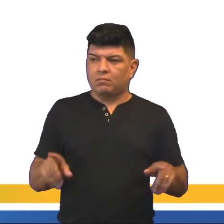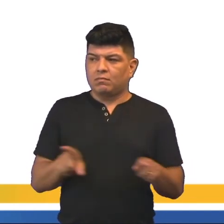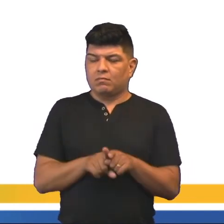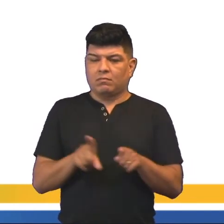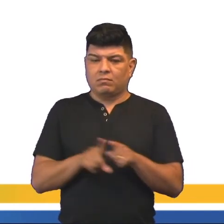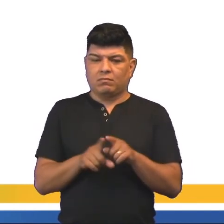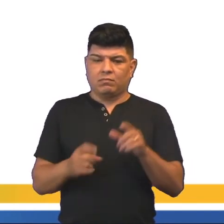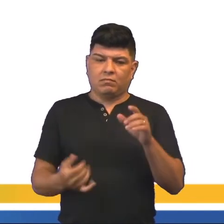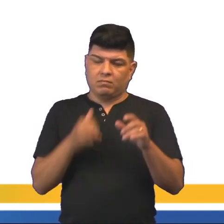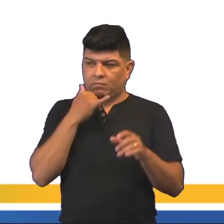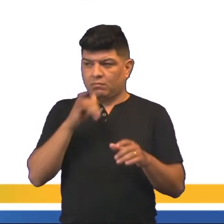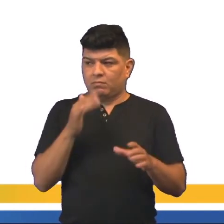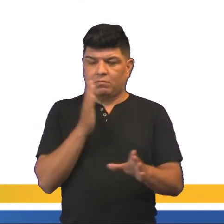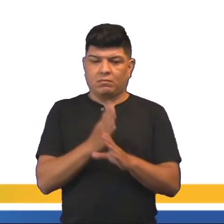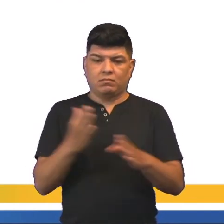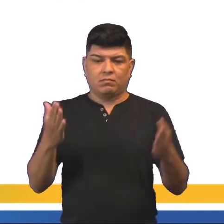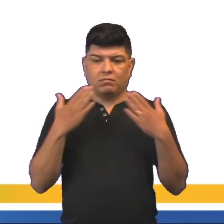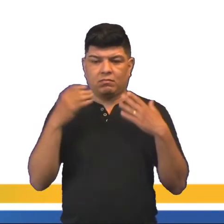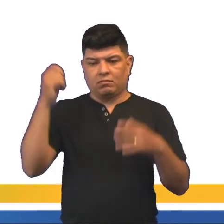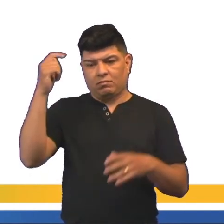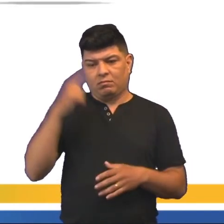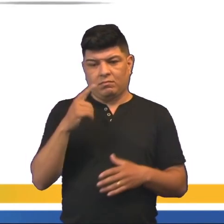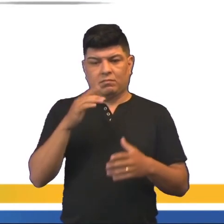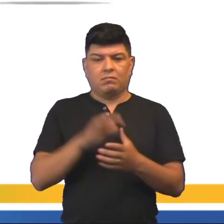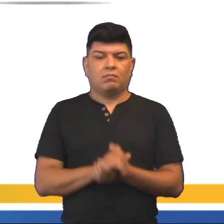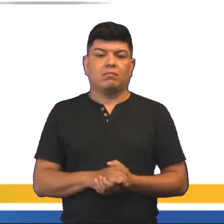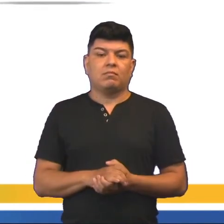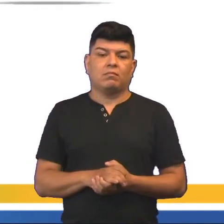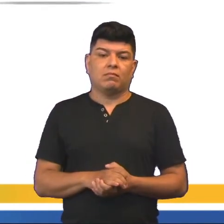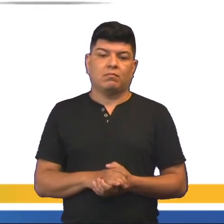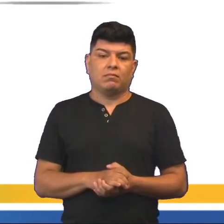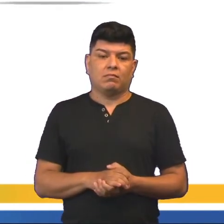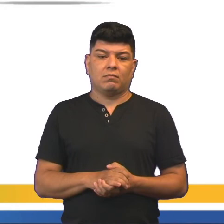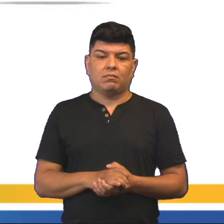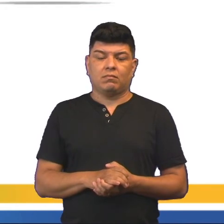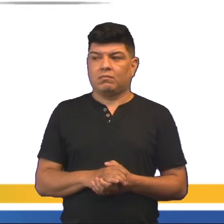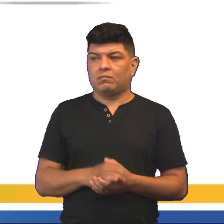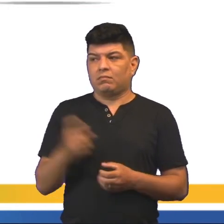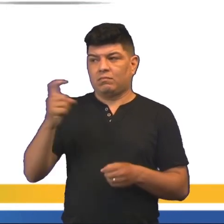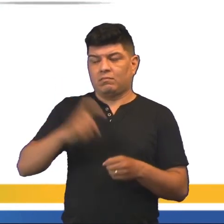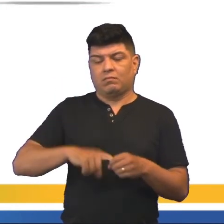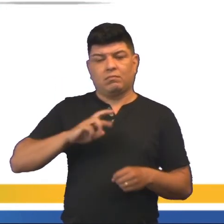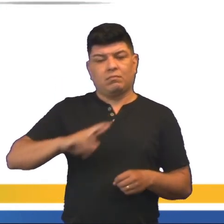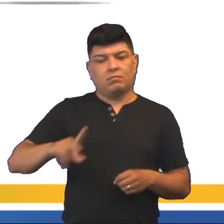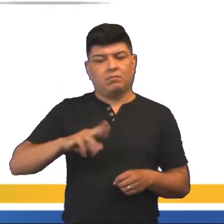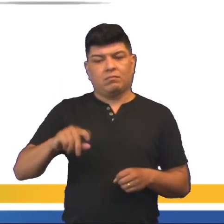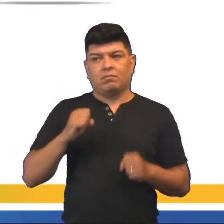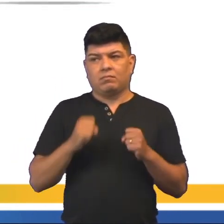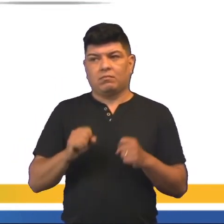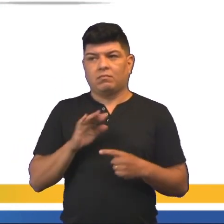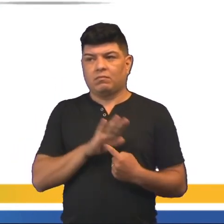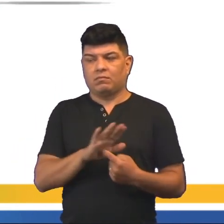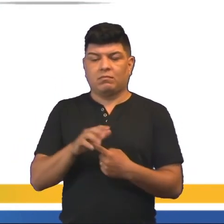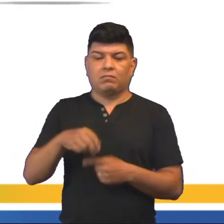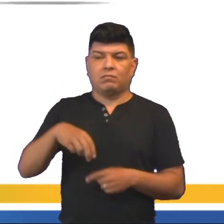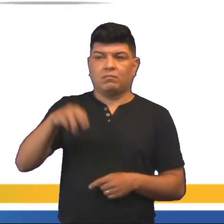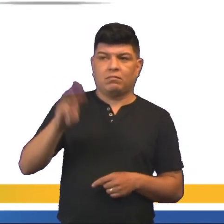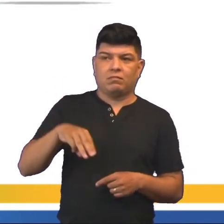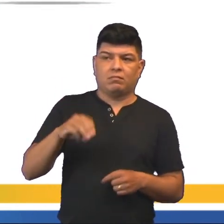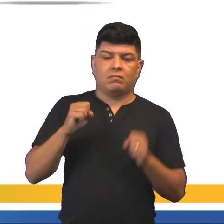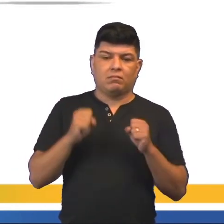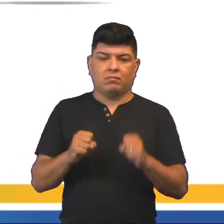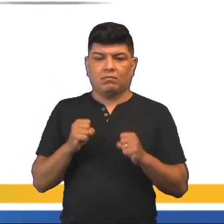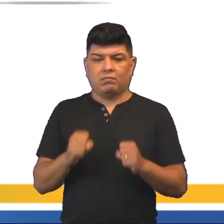e a energia produzida através do calor do sol. E nas fontes não renováveis, nós podemos citar quem? Que são as fontes